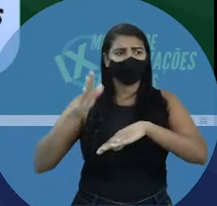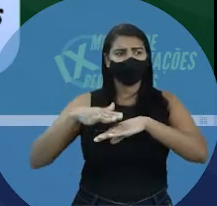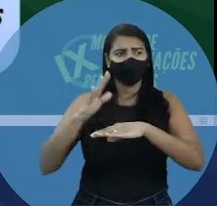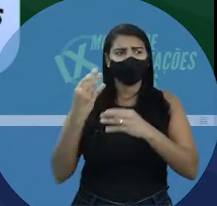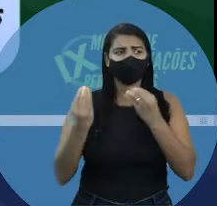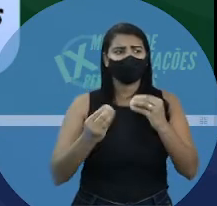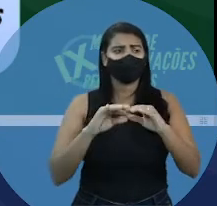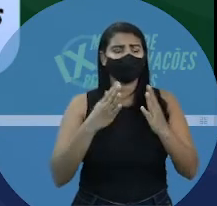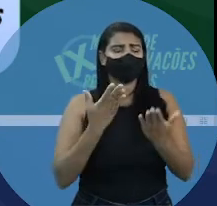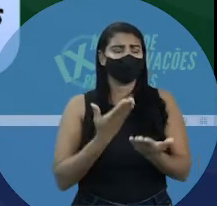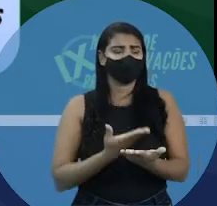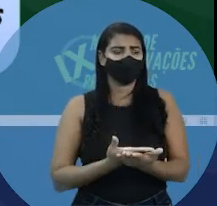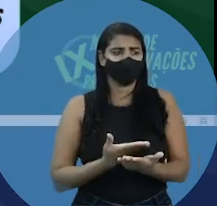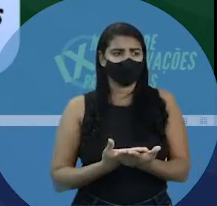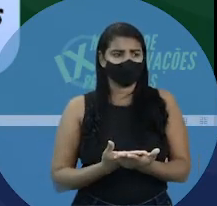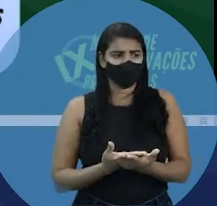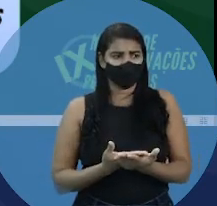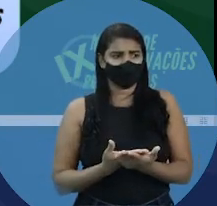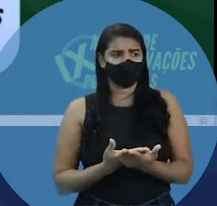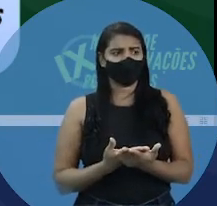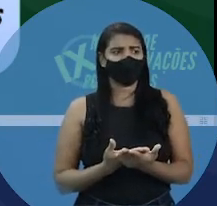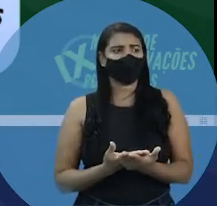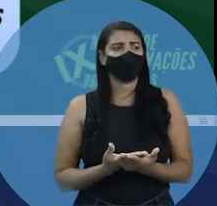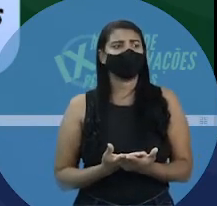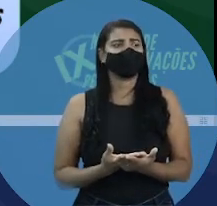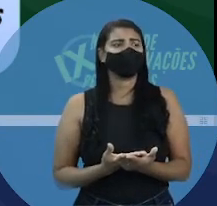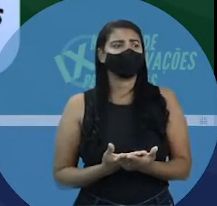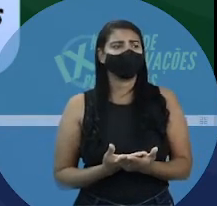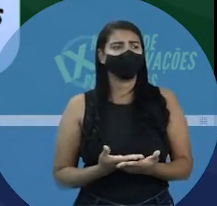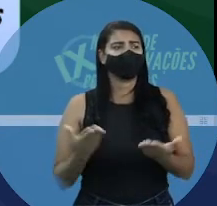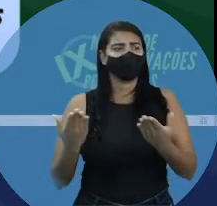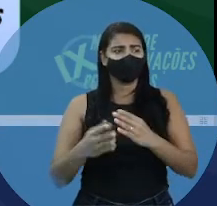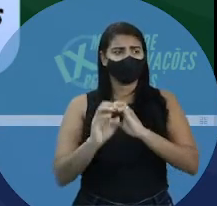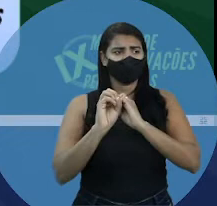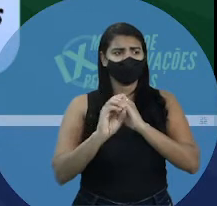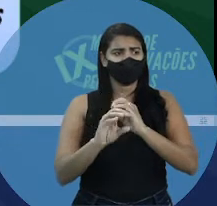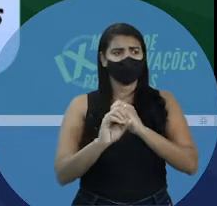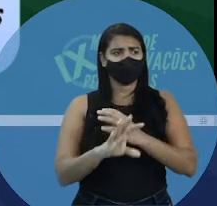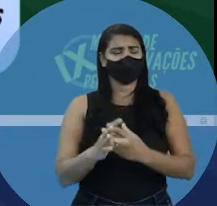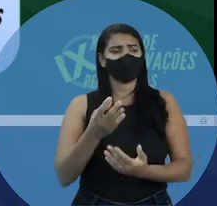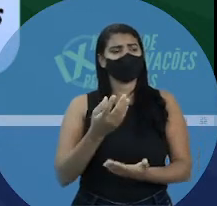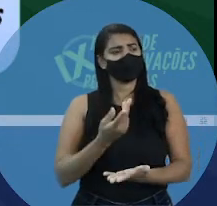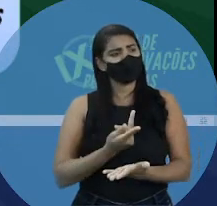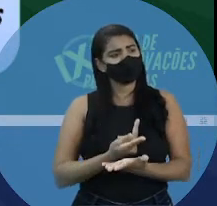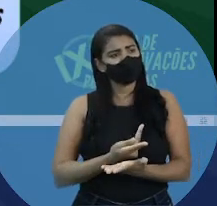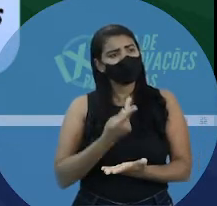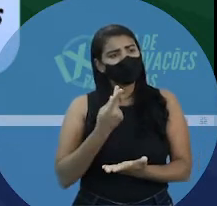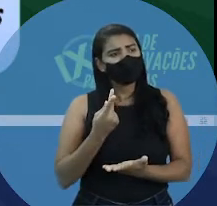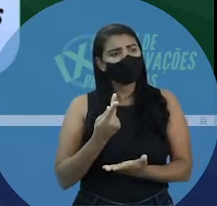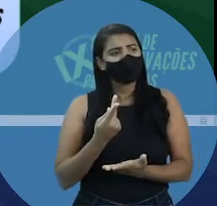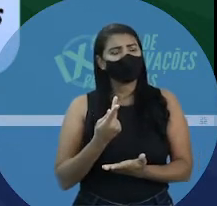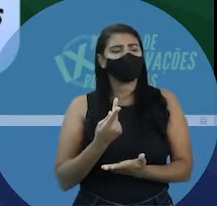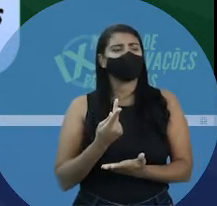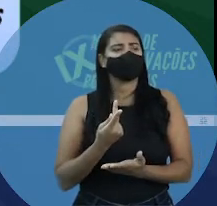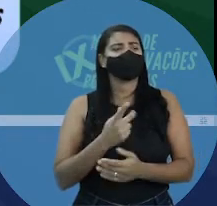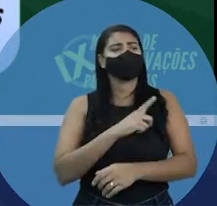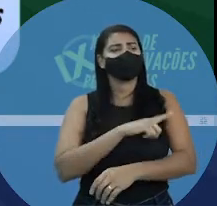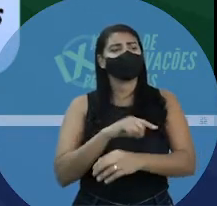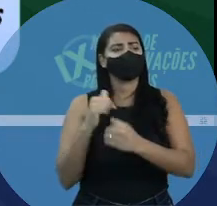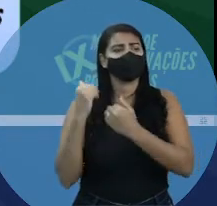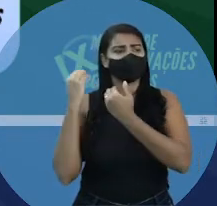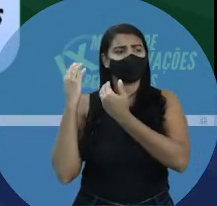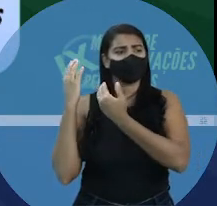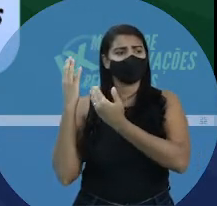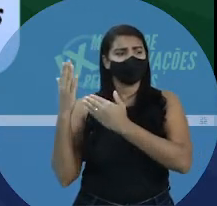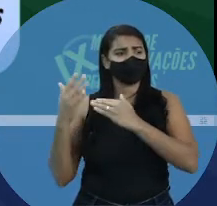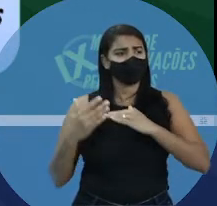escola, ambiente no qual a educação acontece de forma formal, e seu